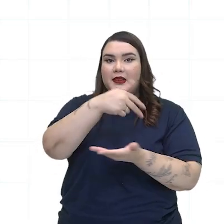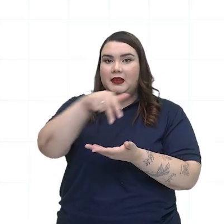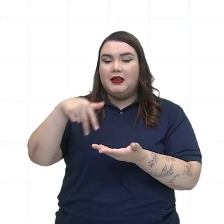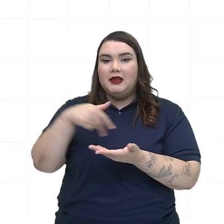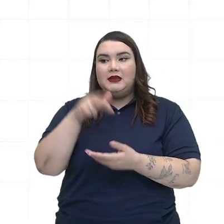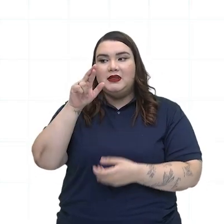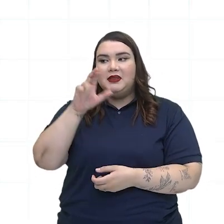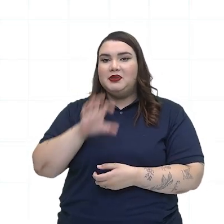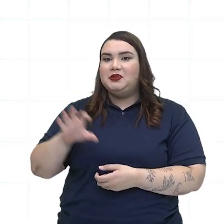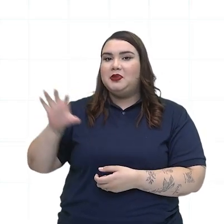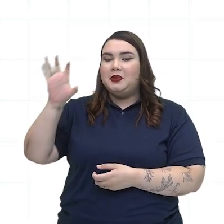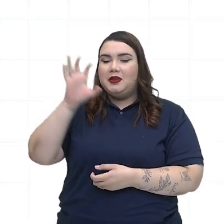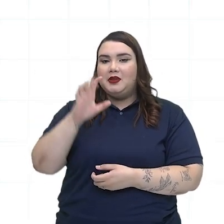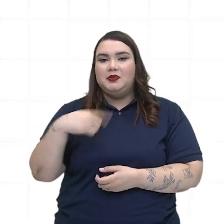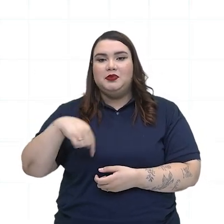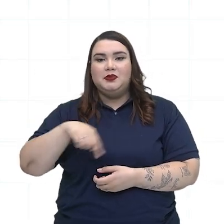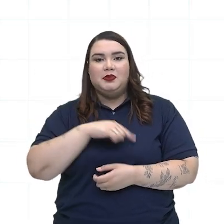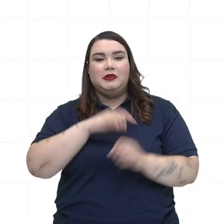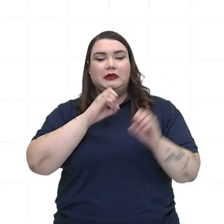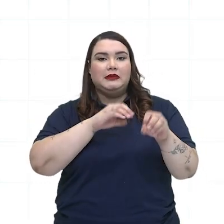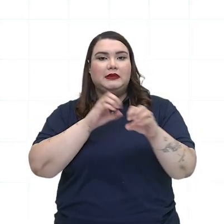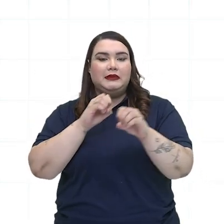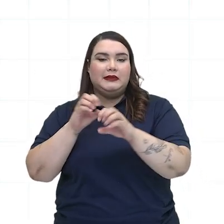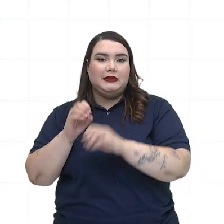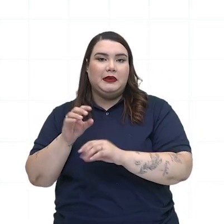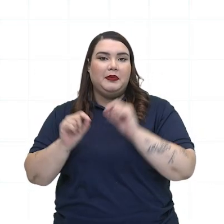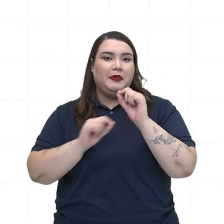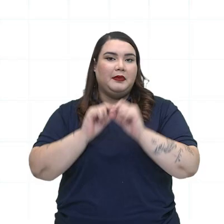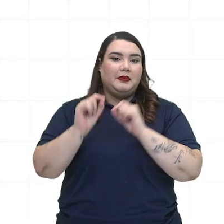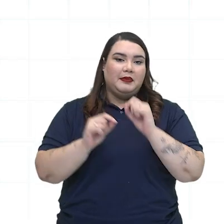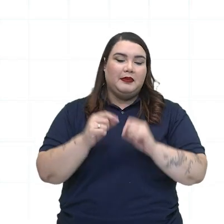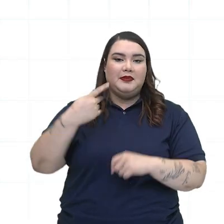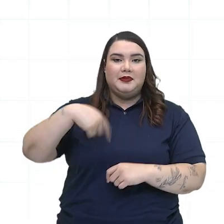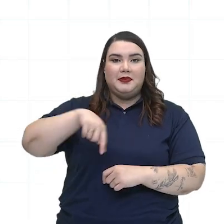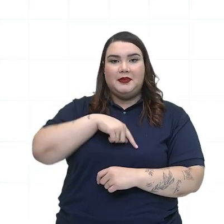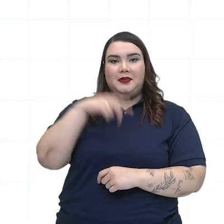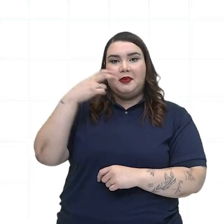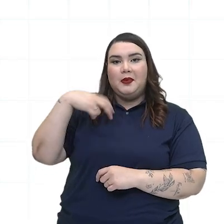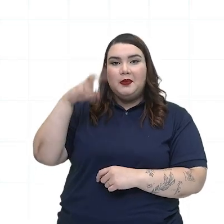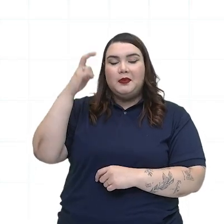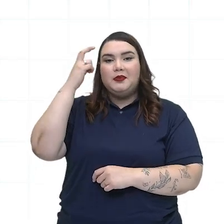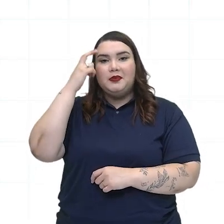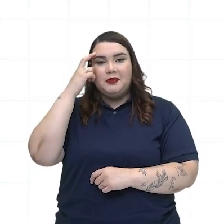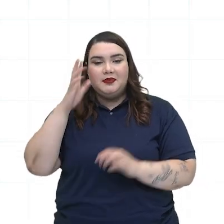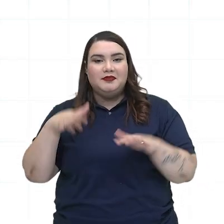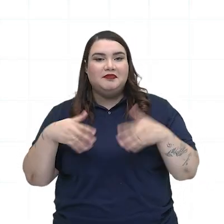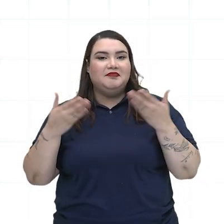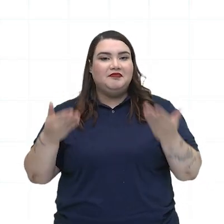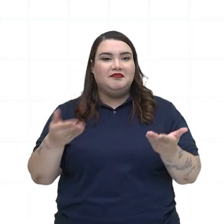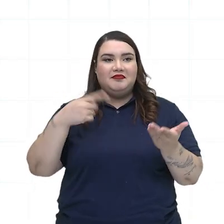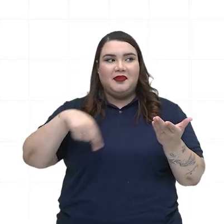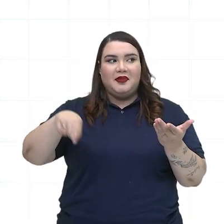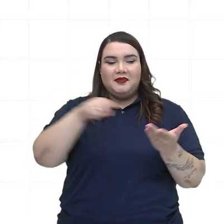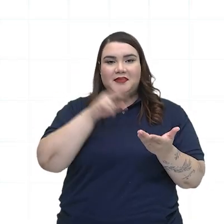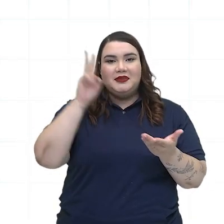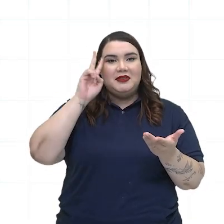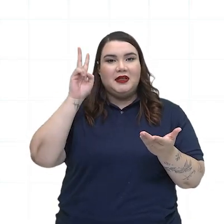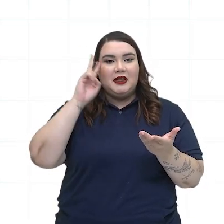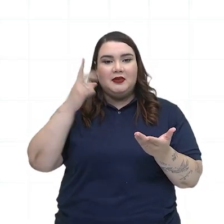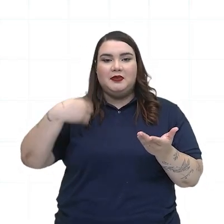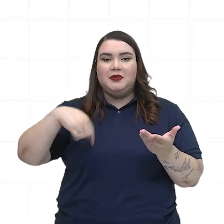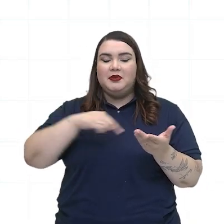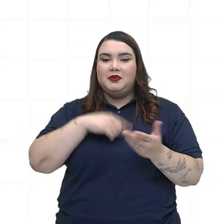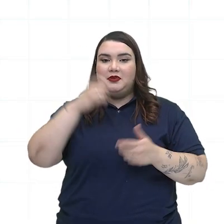nós falamos, da nossa cultura. E aí, vocês lembram o que nós falamos a respeito da nossa